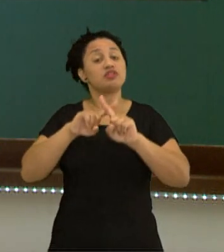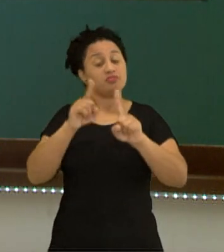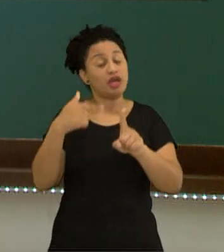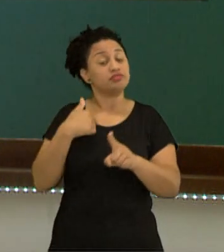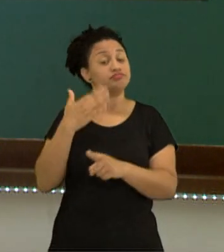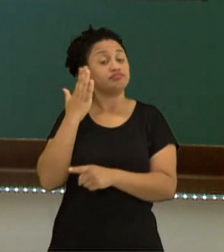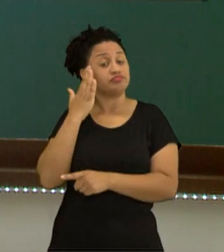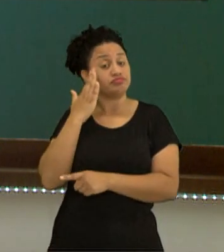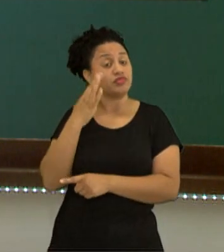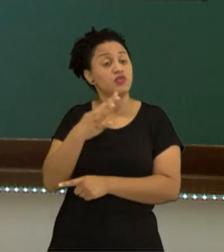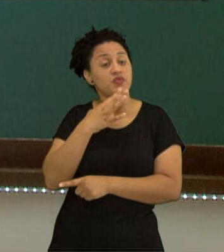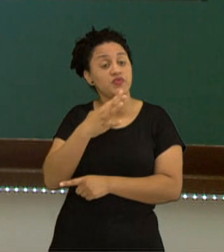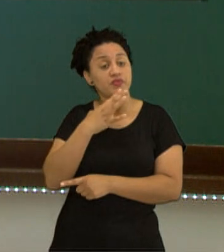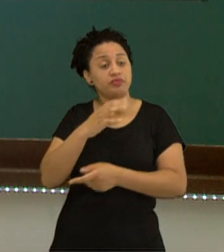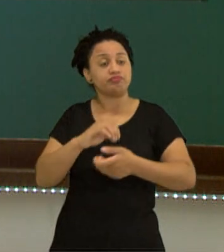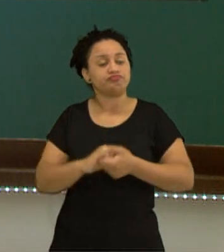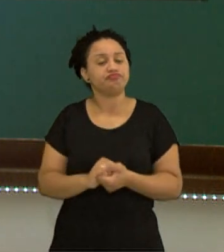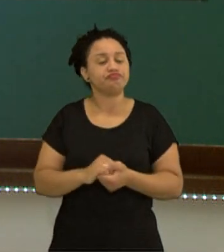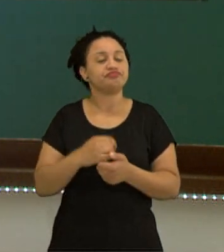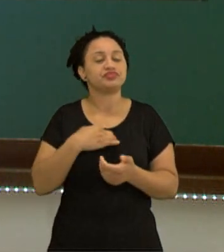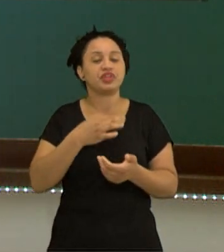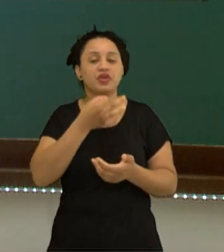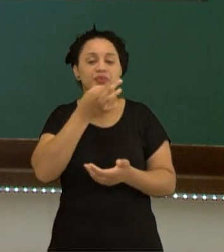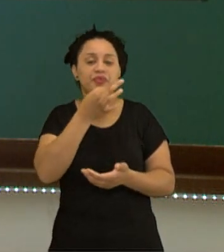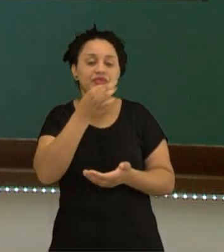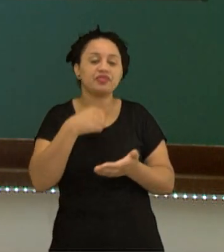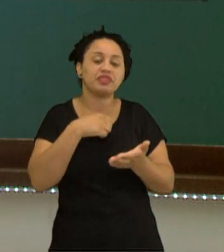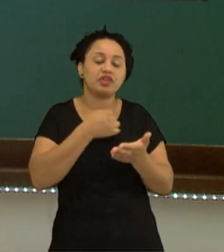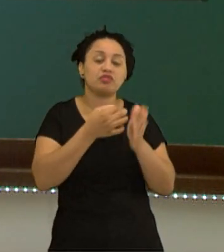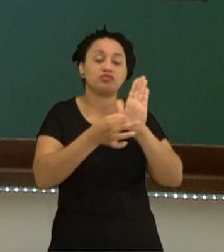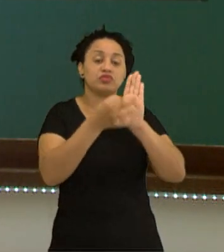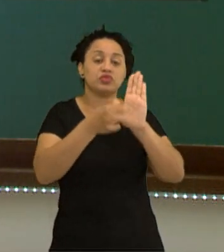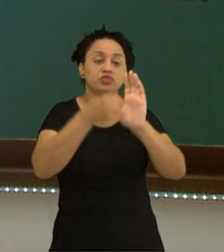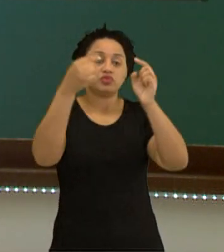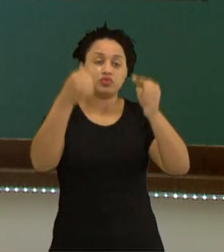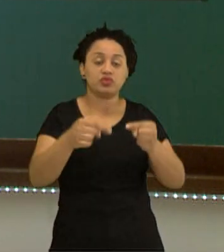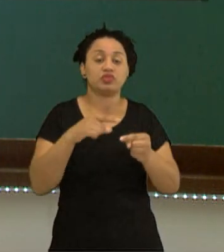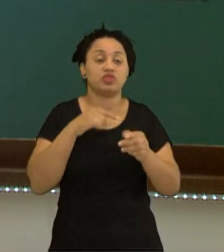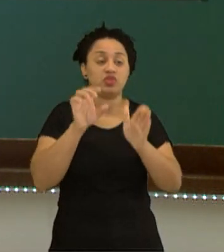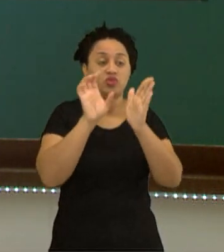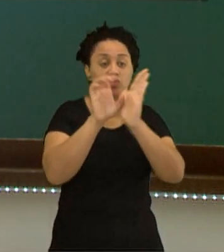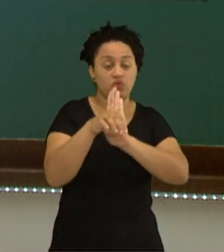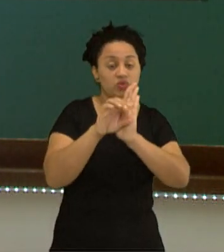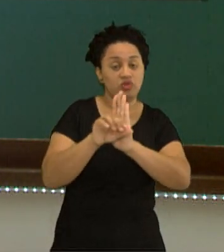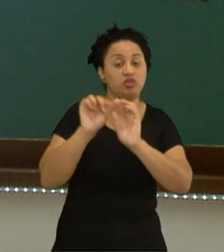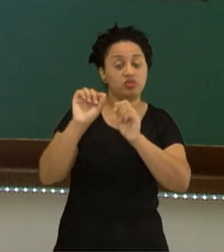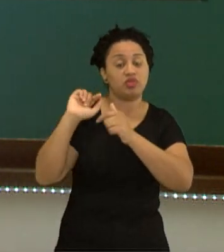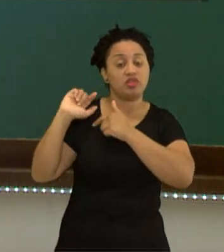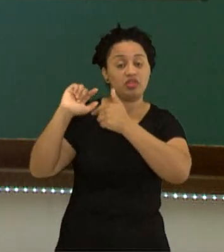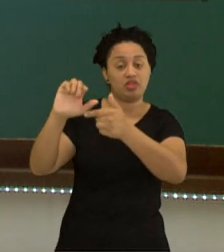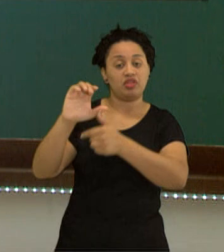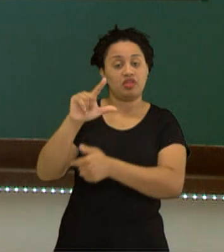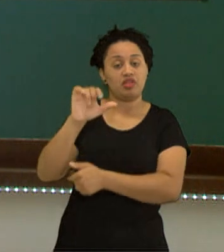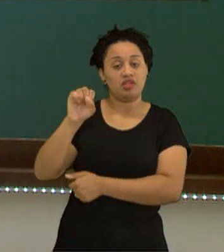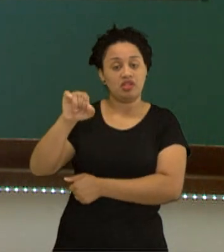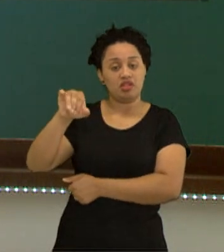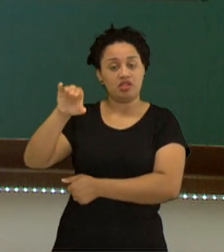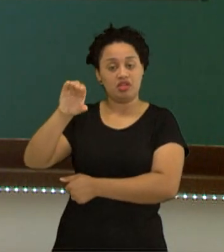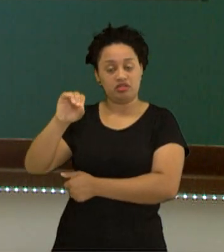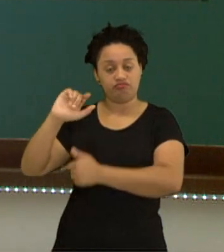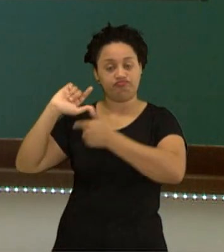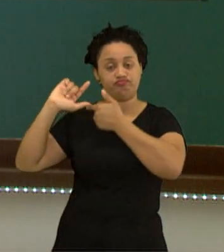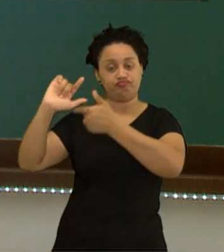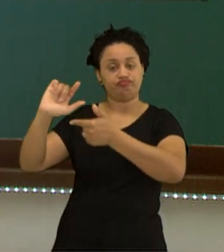base nessa opinião, ela traz alguns argumentos. Então, ela traz o conceito de clássico e ela diz que esse conceito